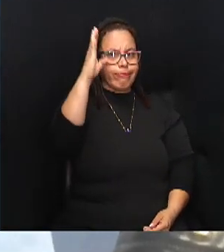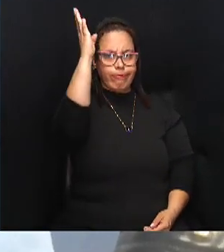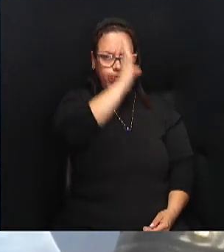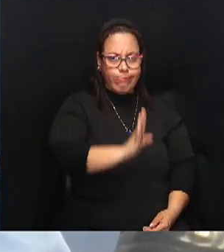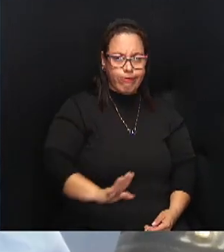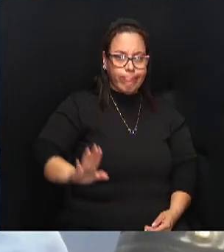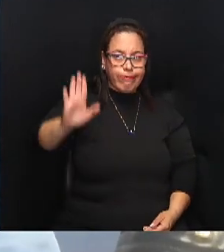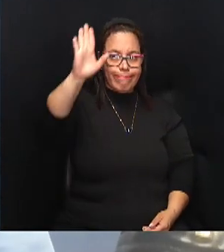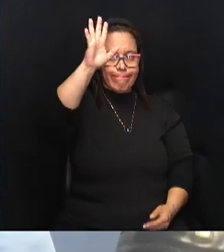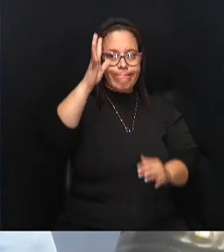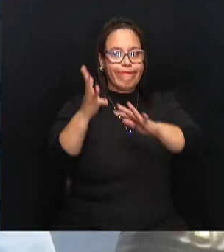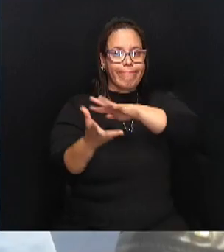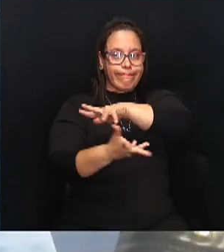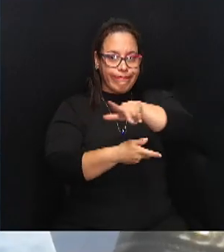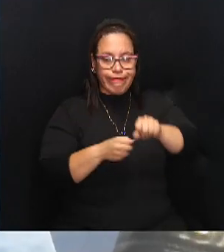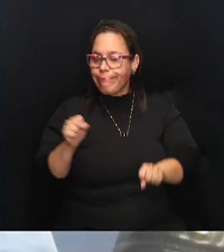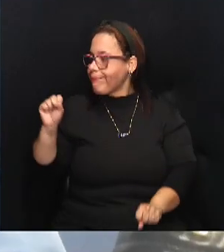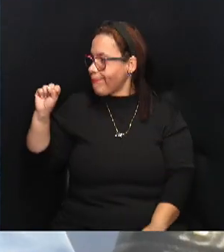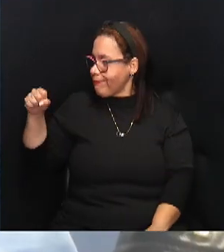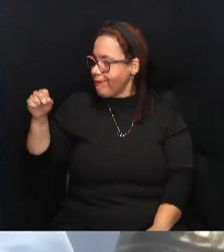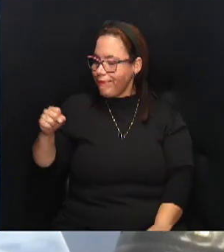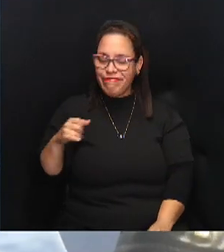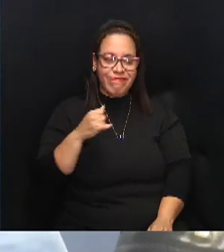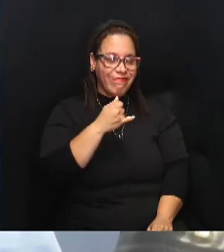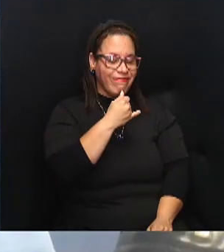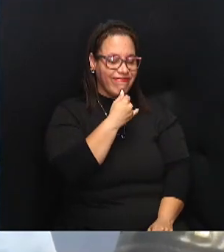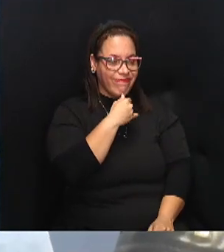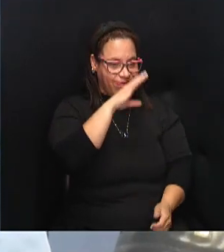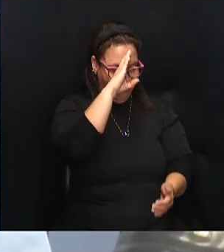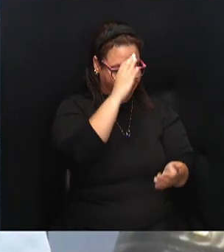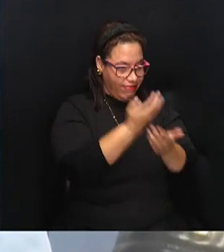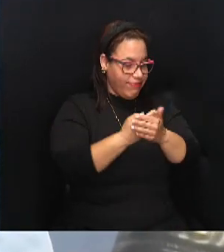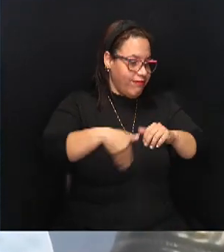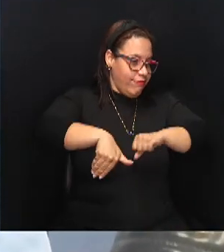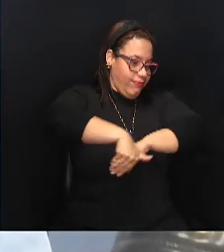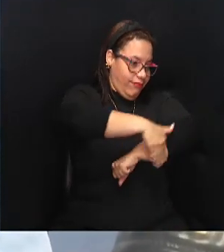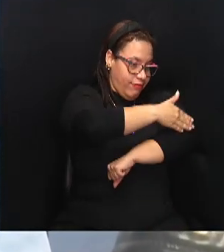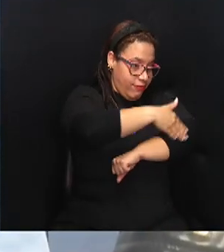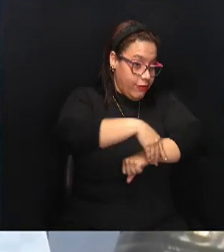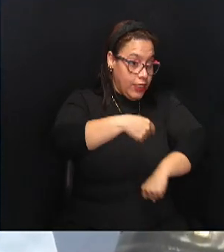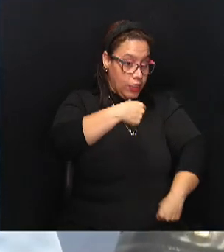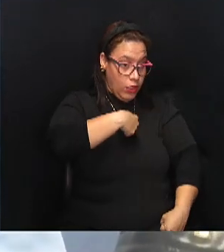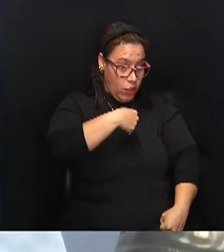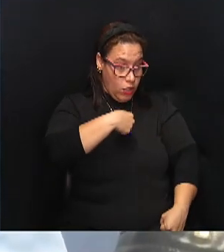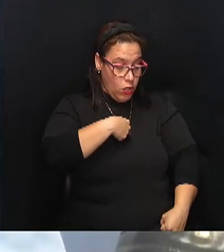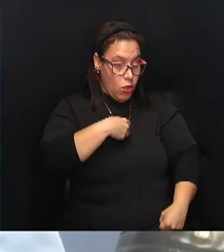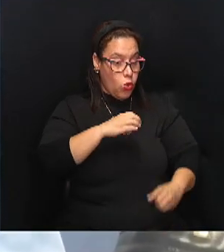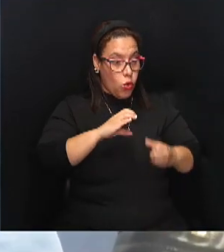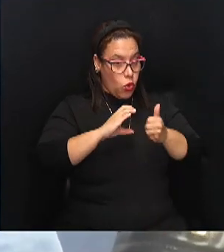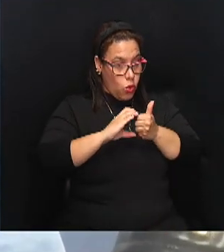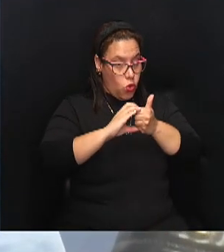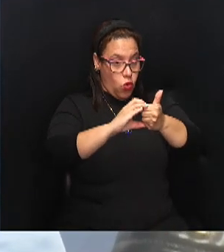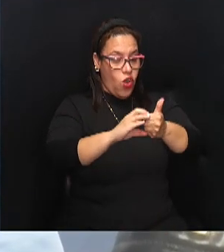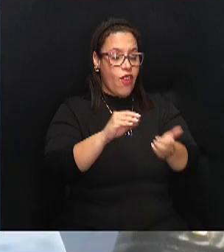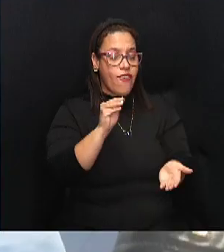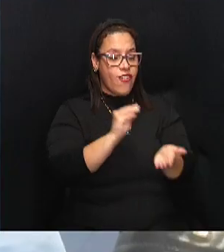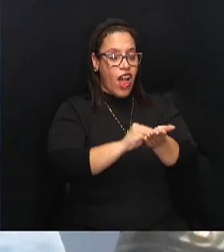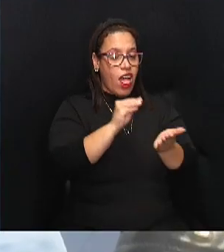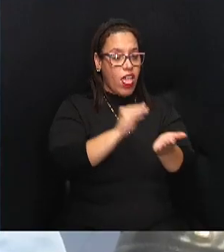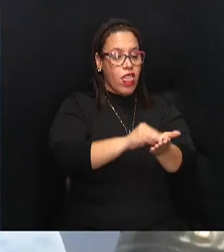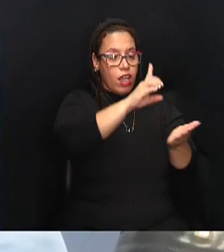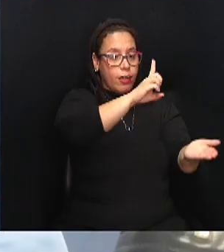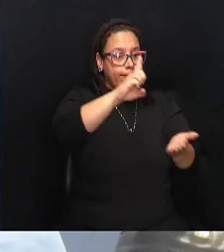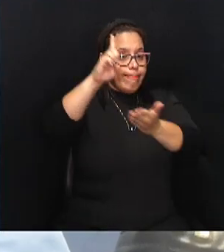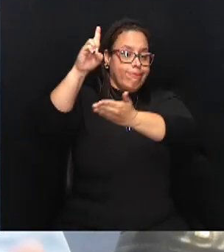inteiro, até no mundo. Né? As pessoas desiludidas estão indo para as ruas. Eu sou cristão, eu vejo muita falta de Deus para as